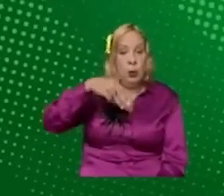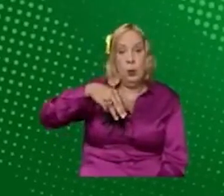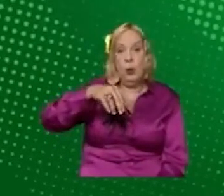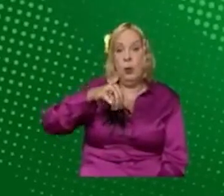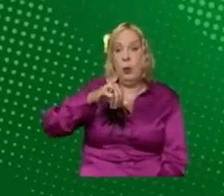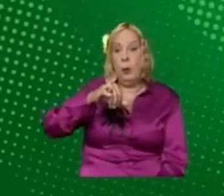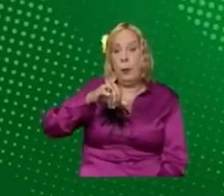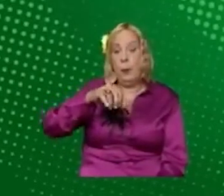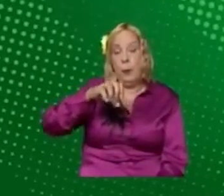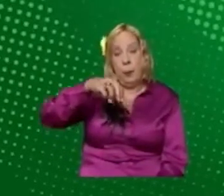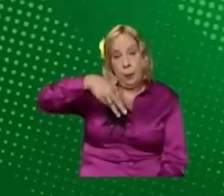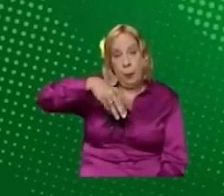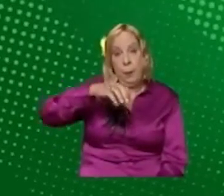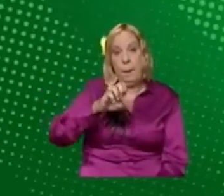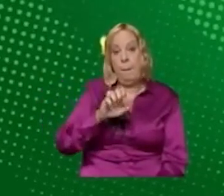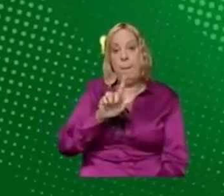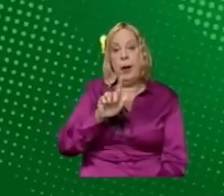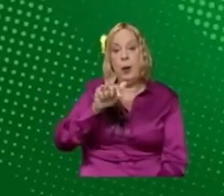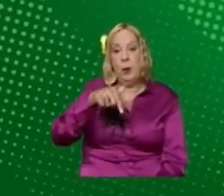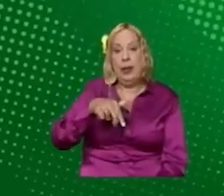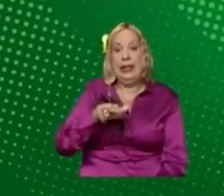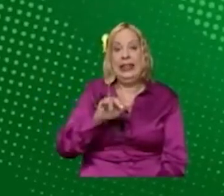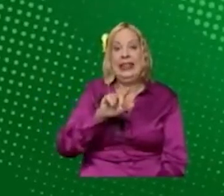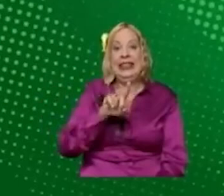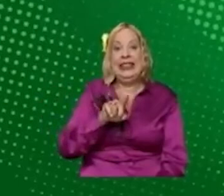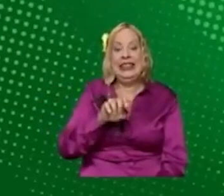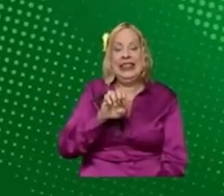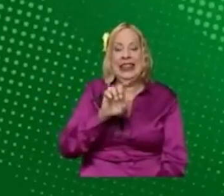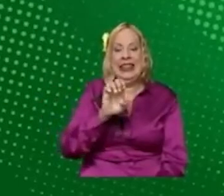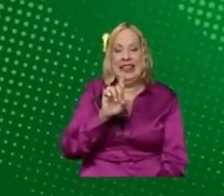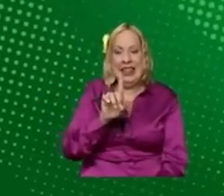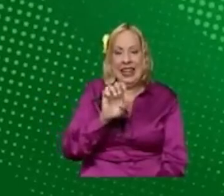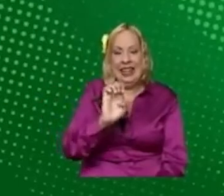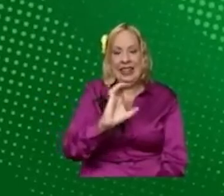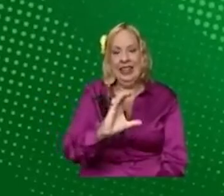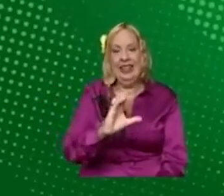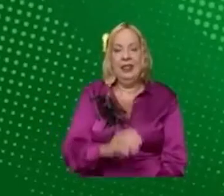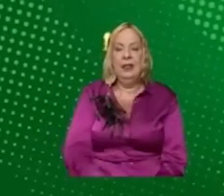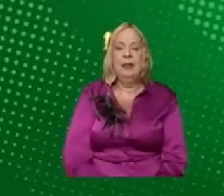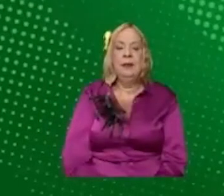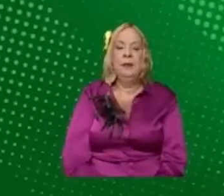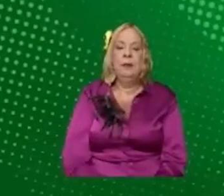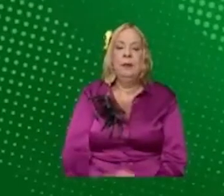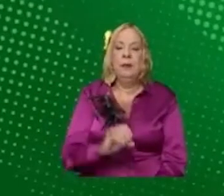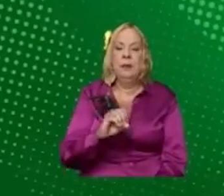aplicativo. E olha aqui, minha gente, também tá levando R$500,